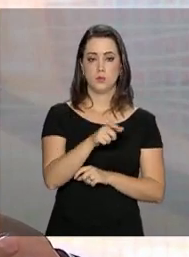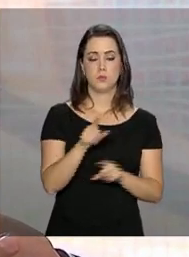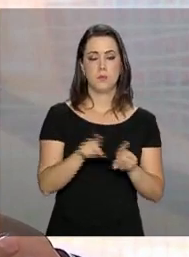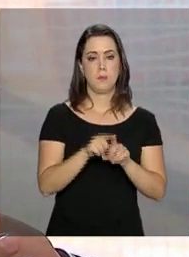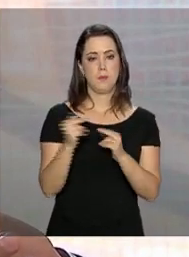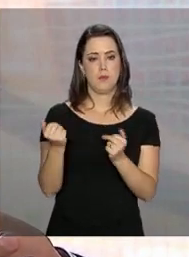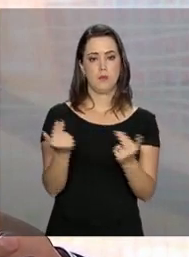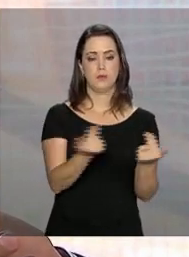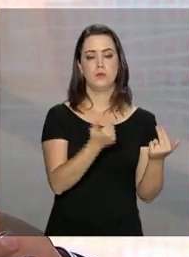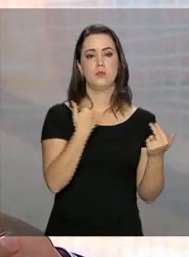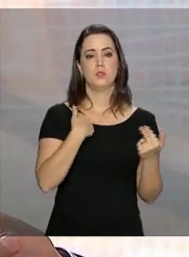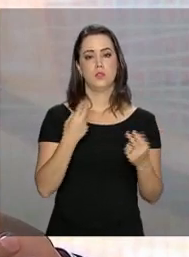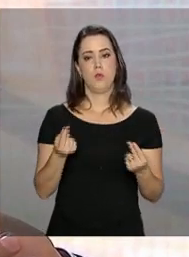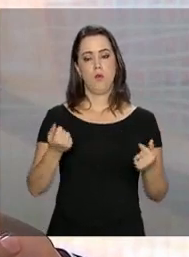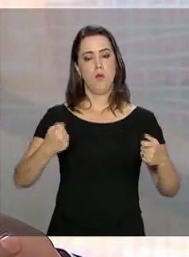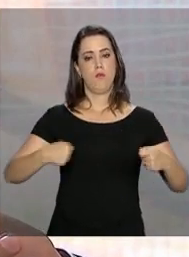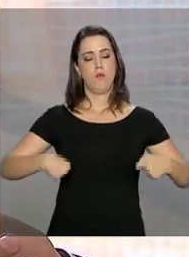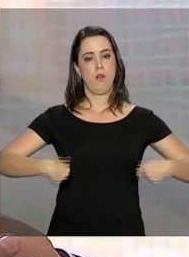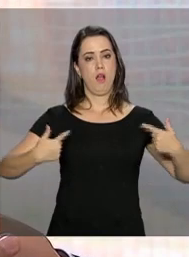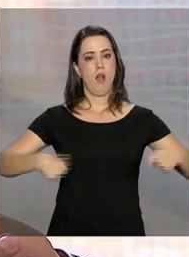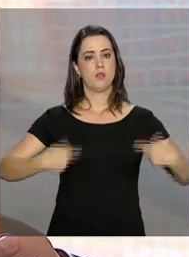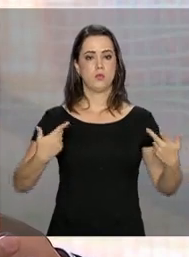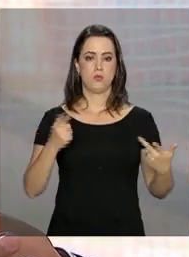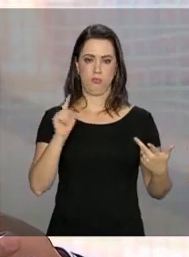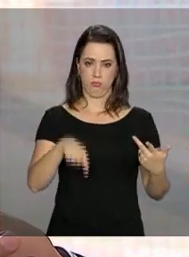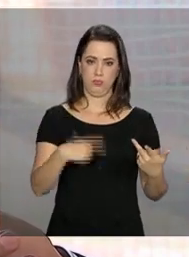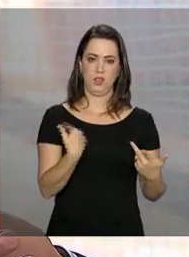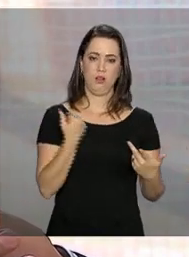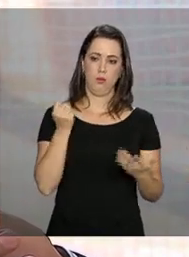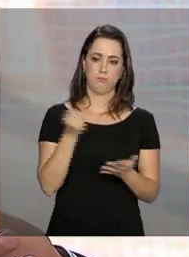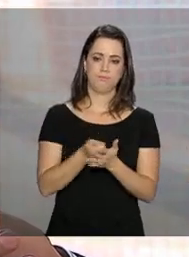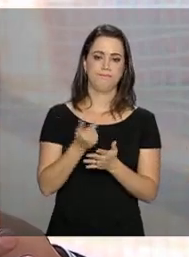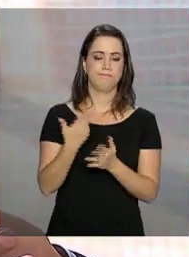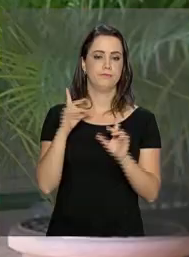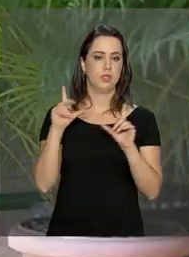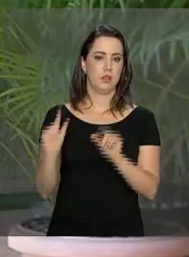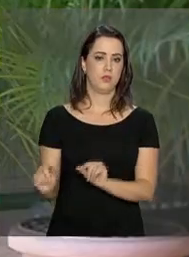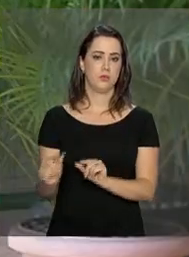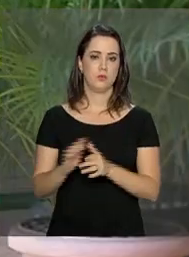igualmente os custos de resolução desses conflitos diminui